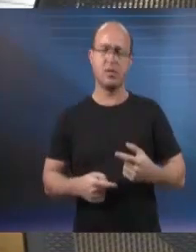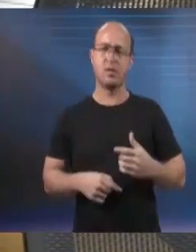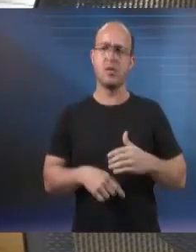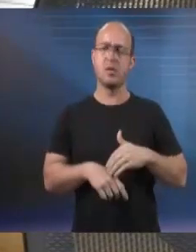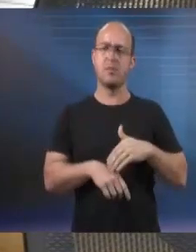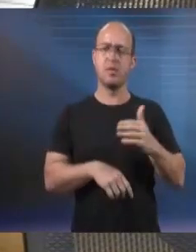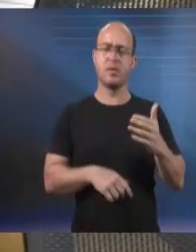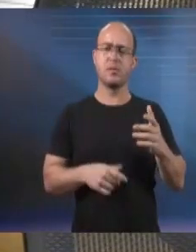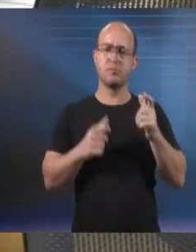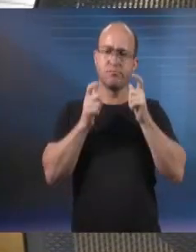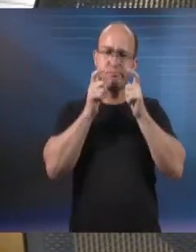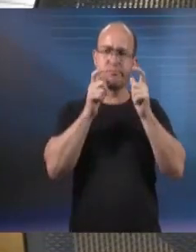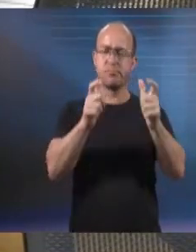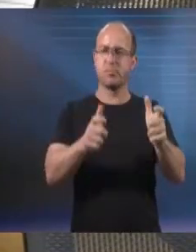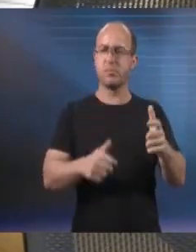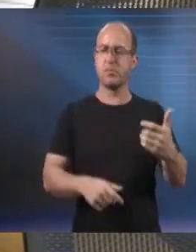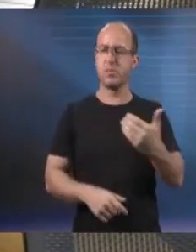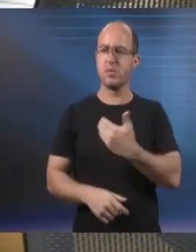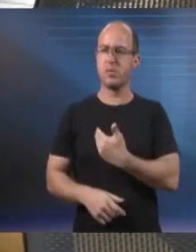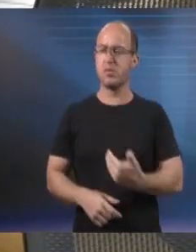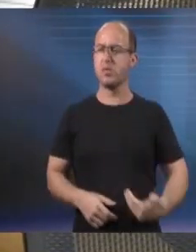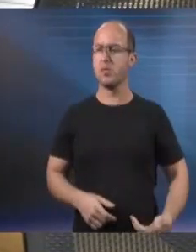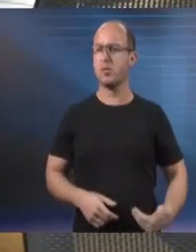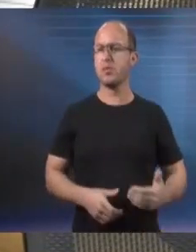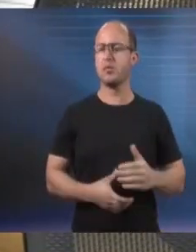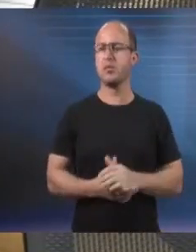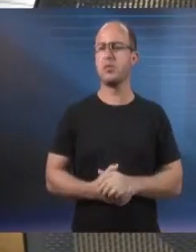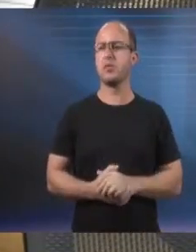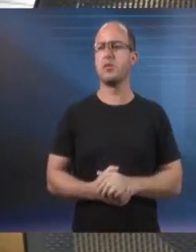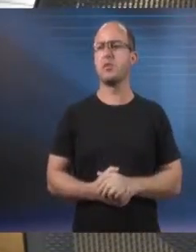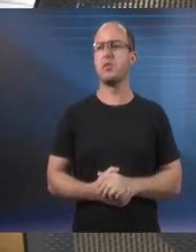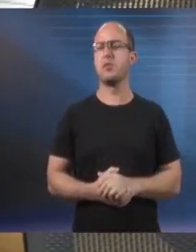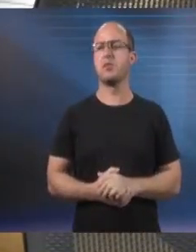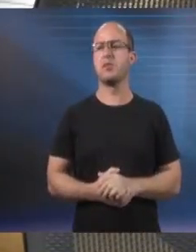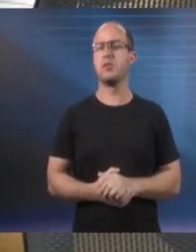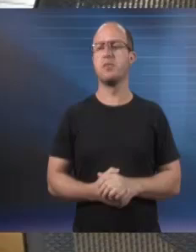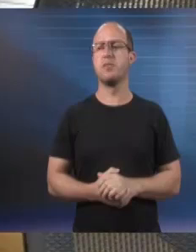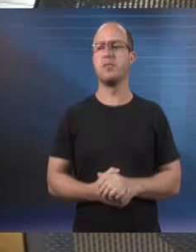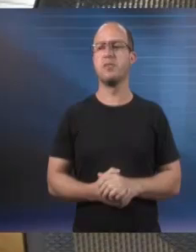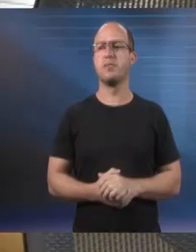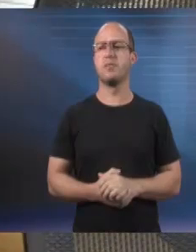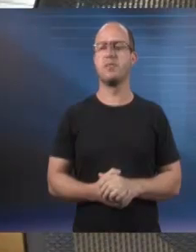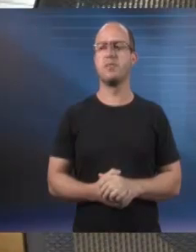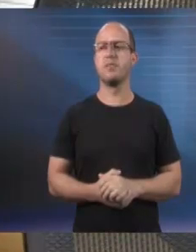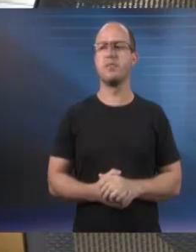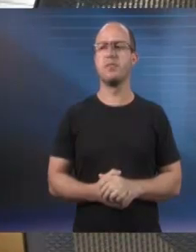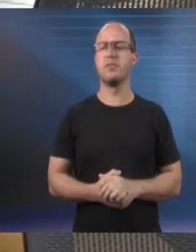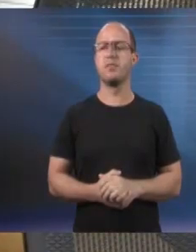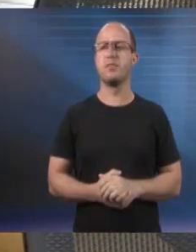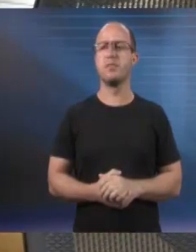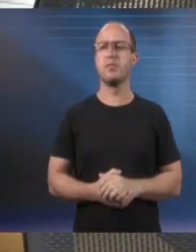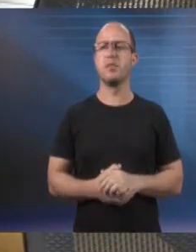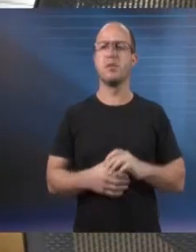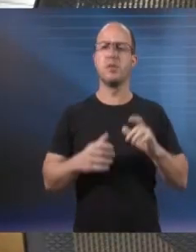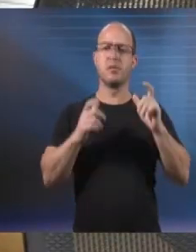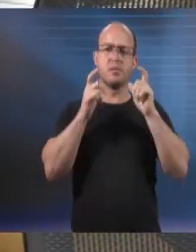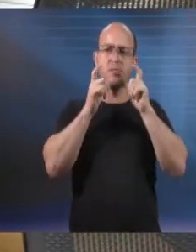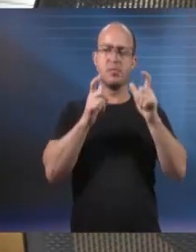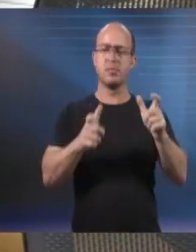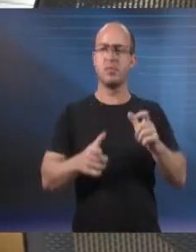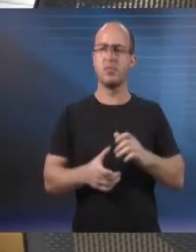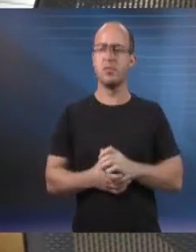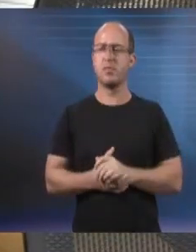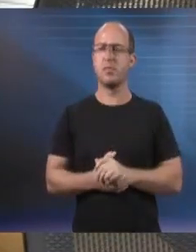mais atrativo o governo do estado do Rio Grande do Norte, o estado do Rio Grande do Norte ficaria mais atrativo